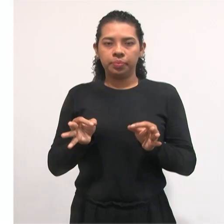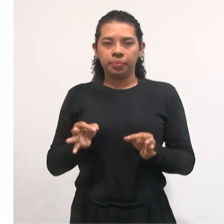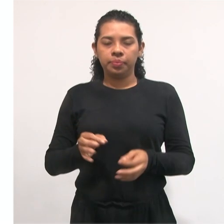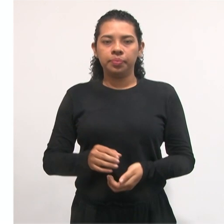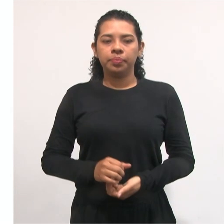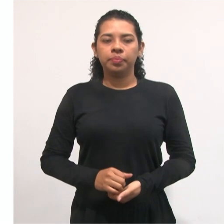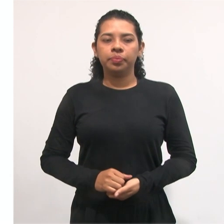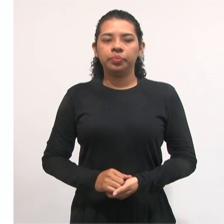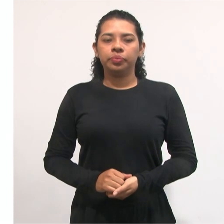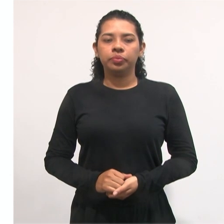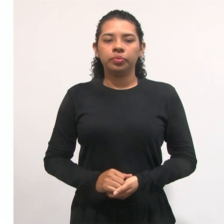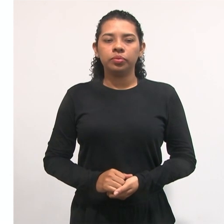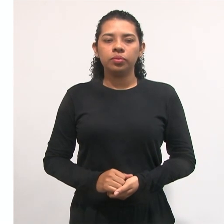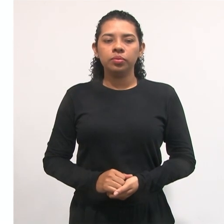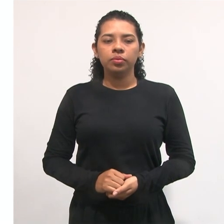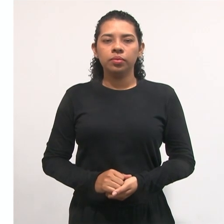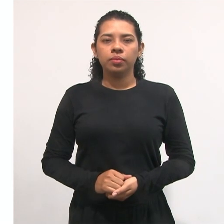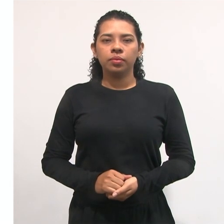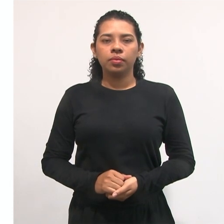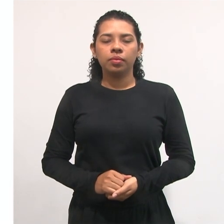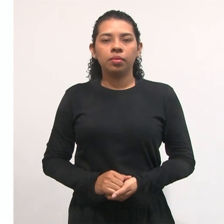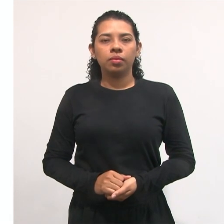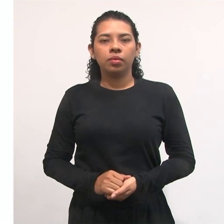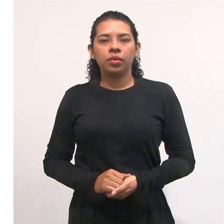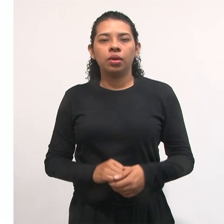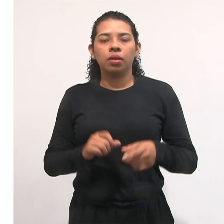aqui. Beleza?